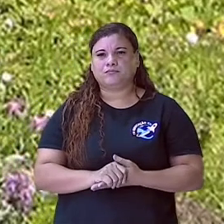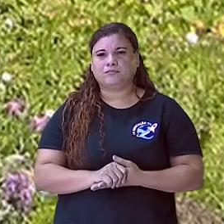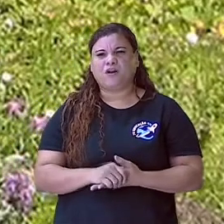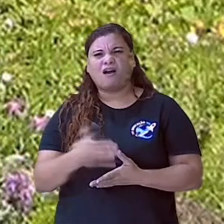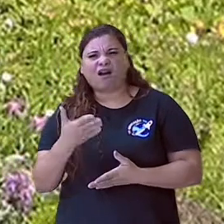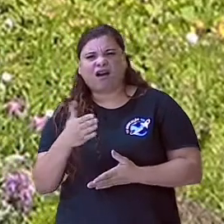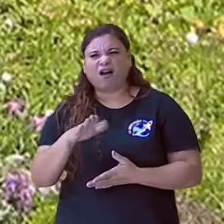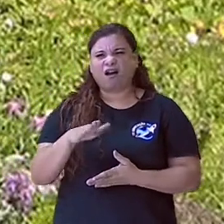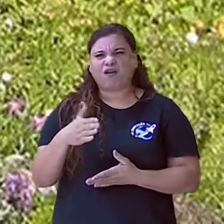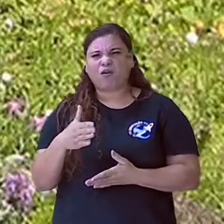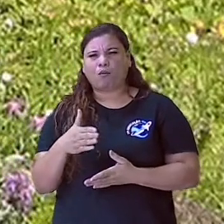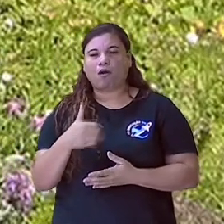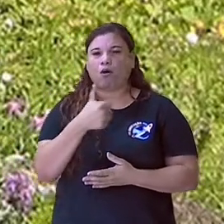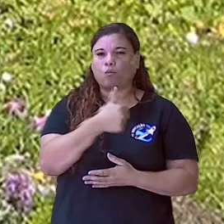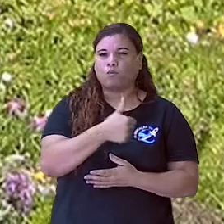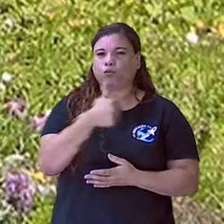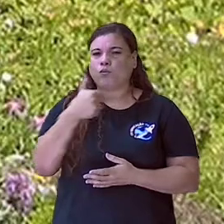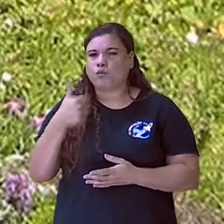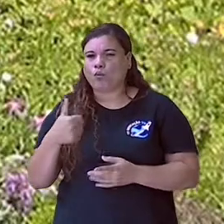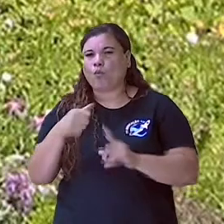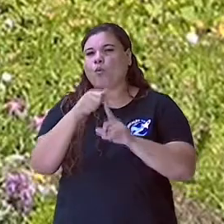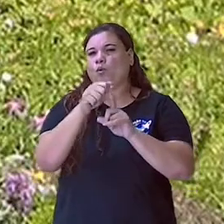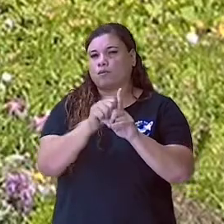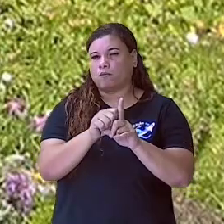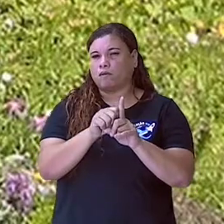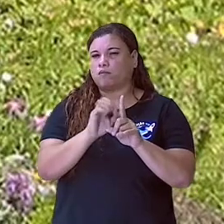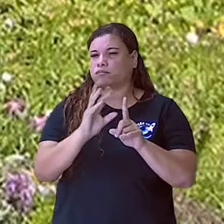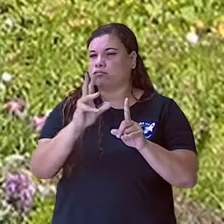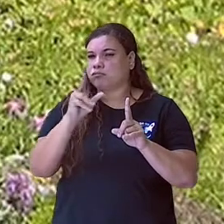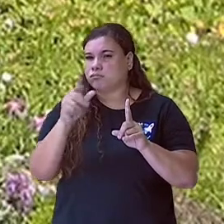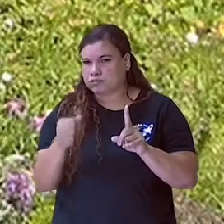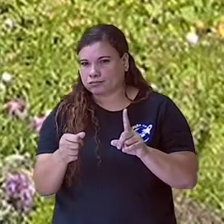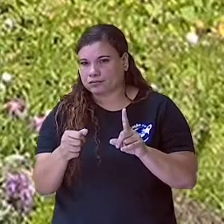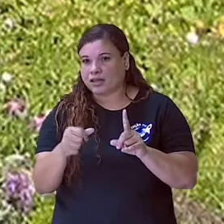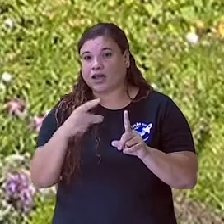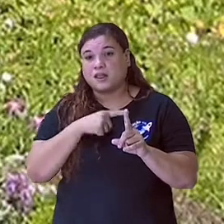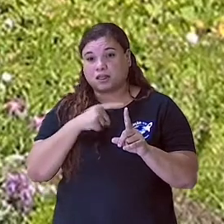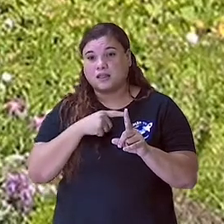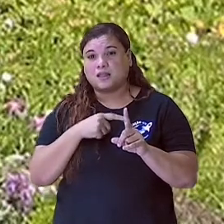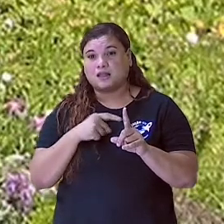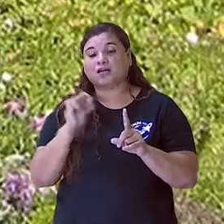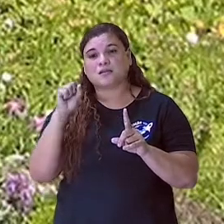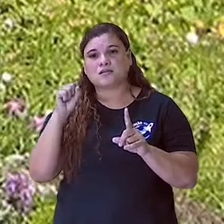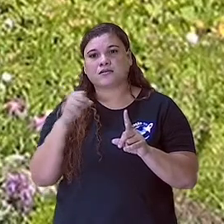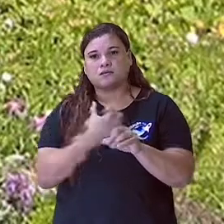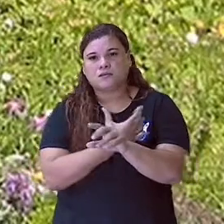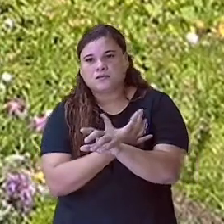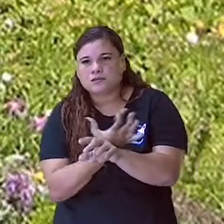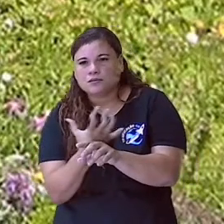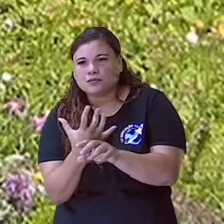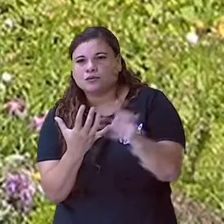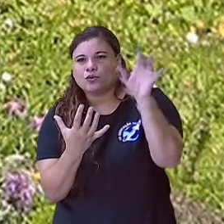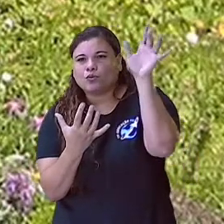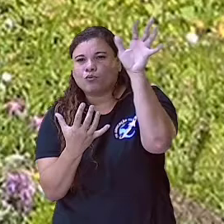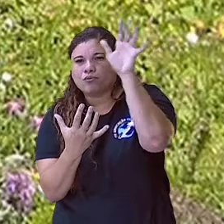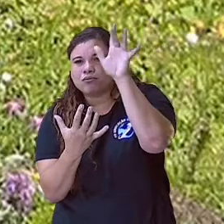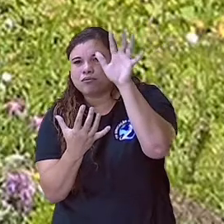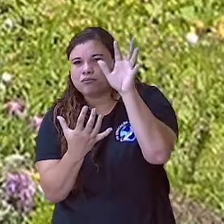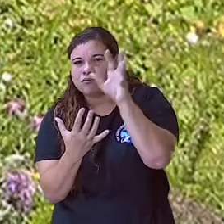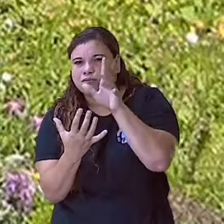11 meses do ano, ela fica coberta de gelo, tá? Só algumas semanas no